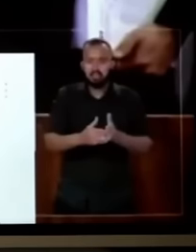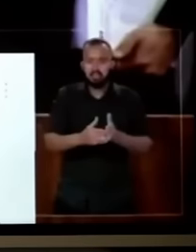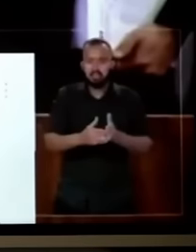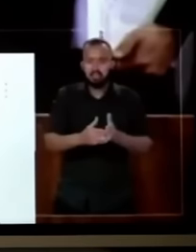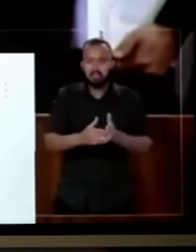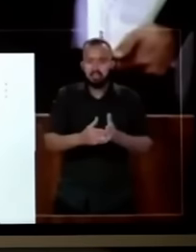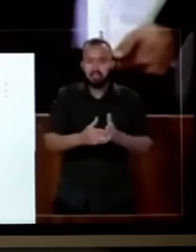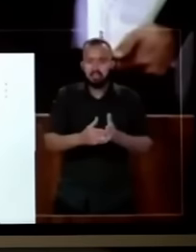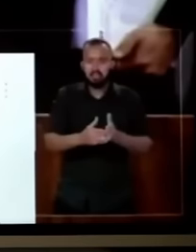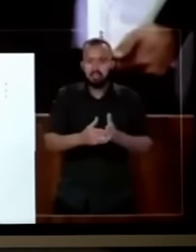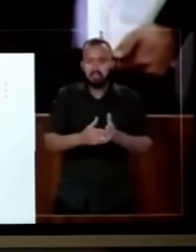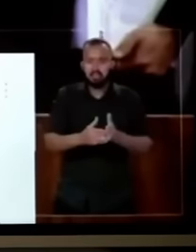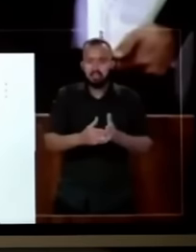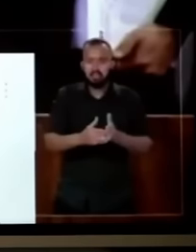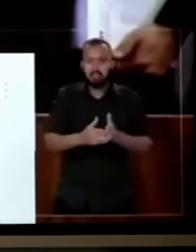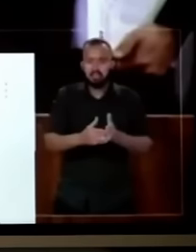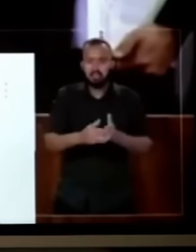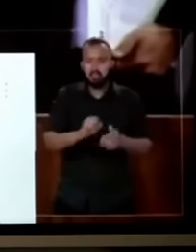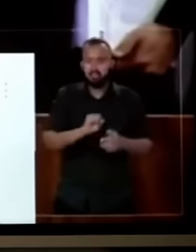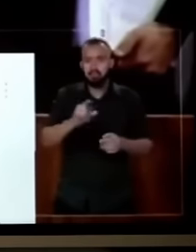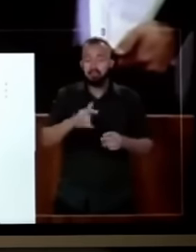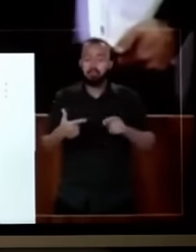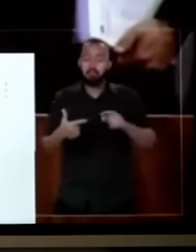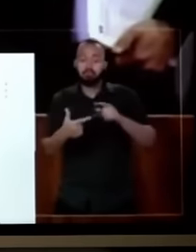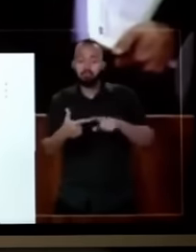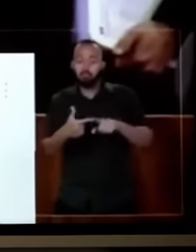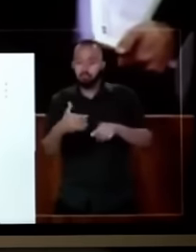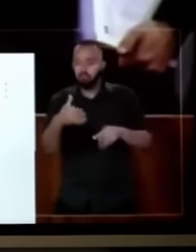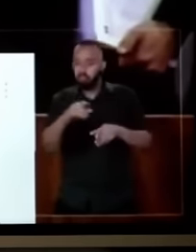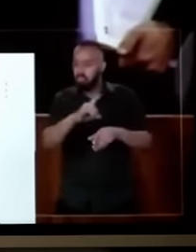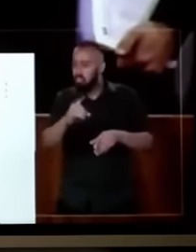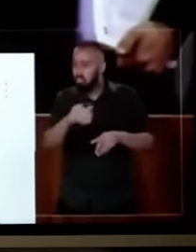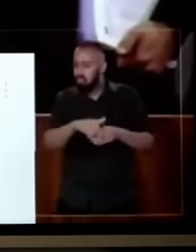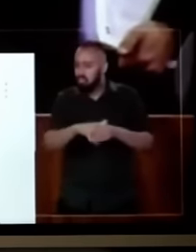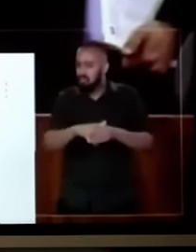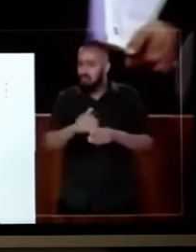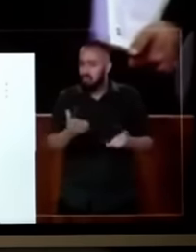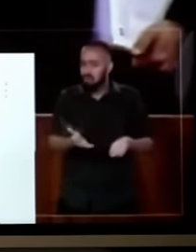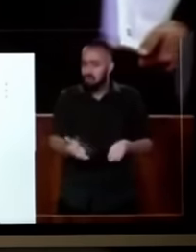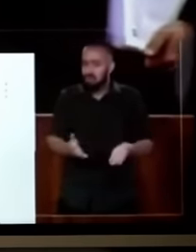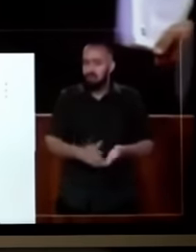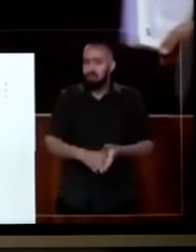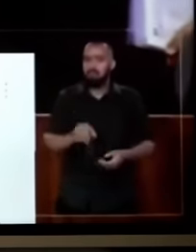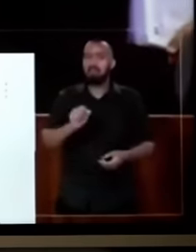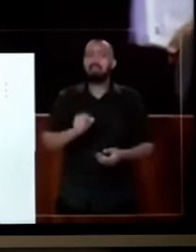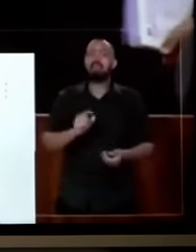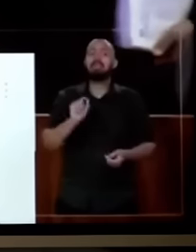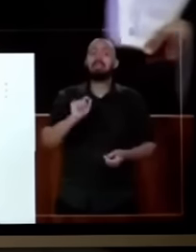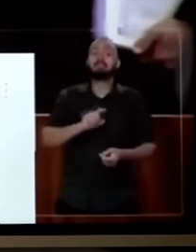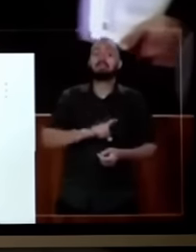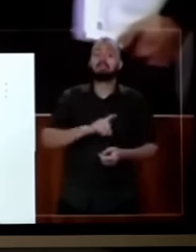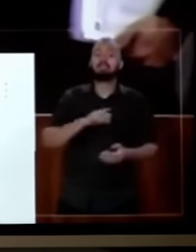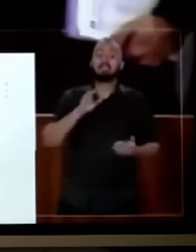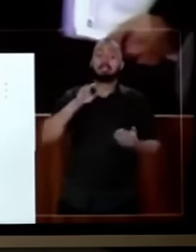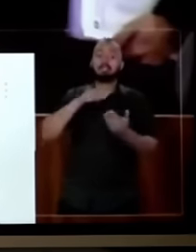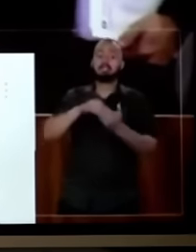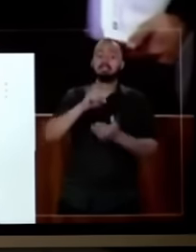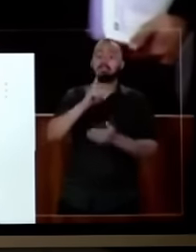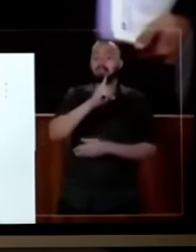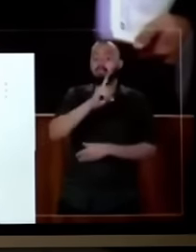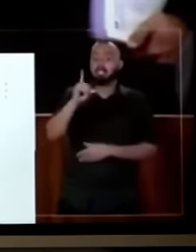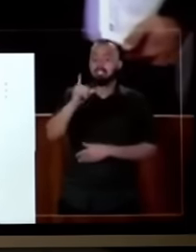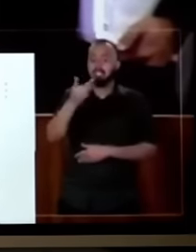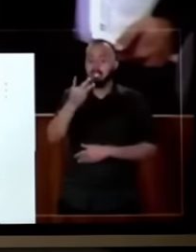uma censurinha. Das eleições, a proposta é até o dia, a inibição até o